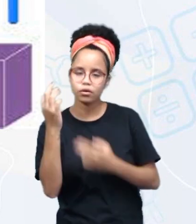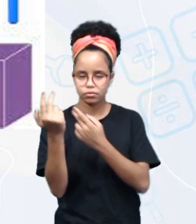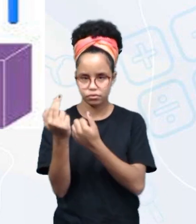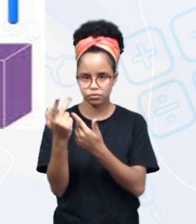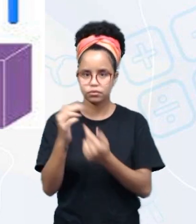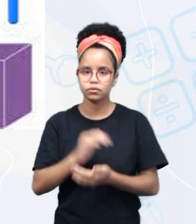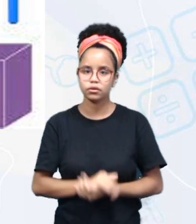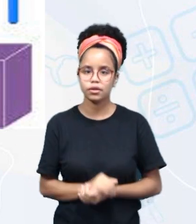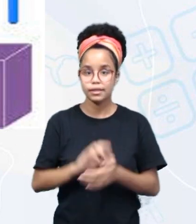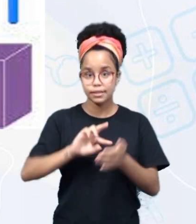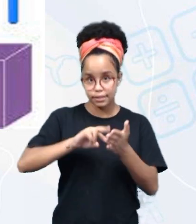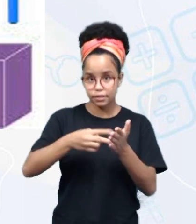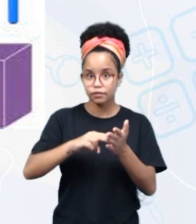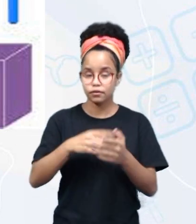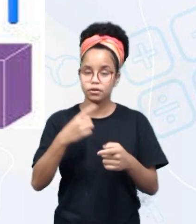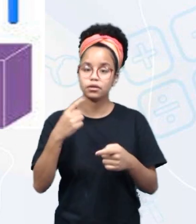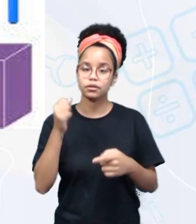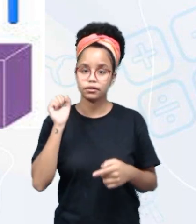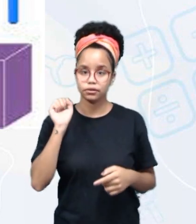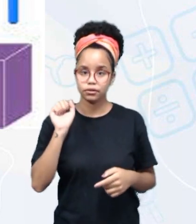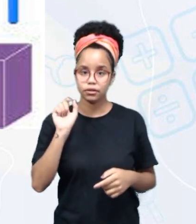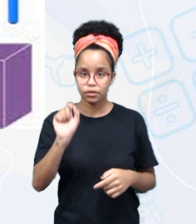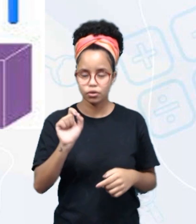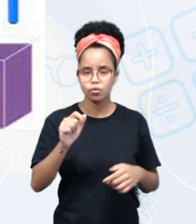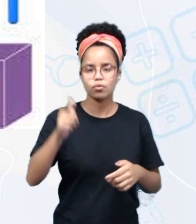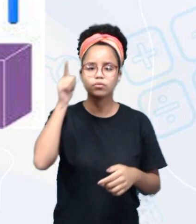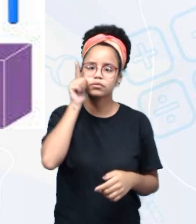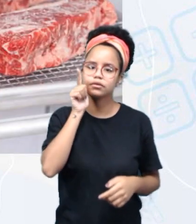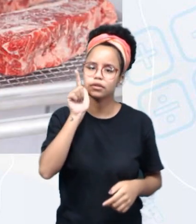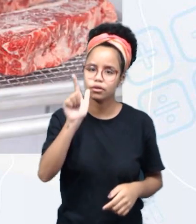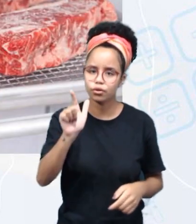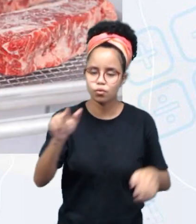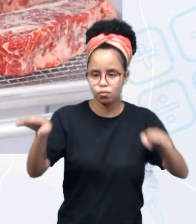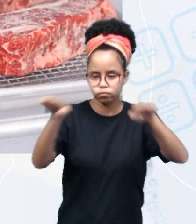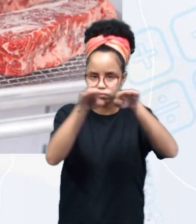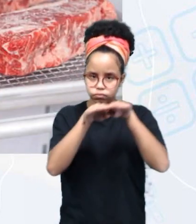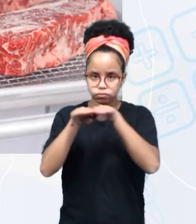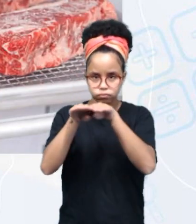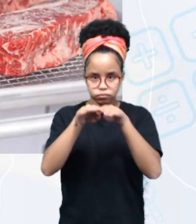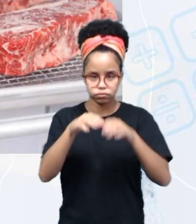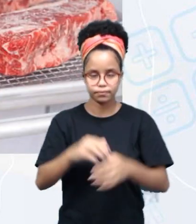isso indica que eles alcançaram o equilíbrio térmico.